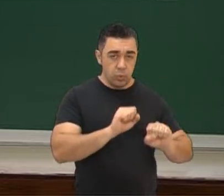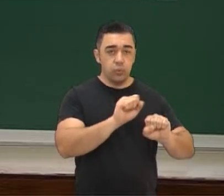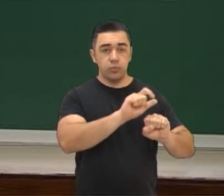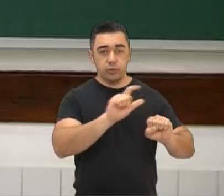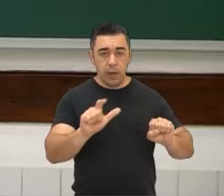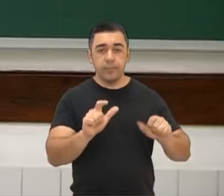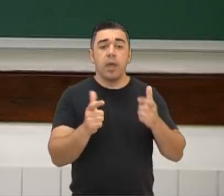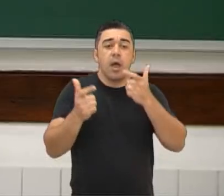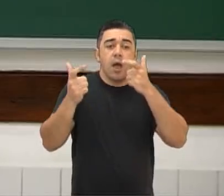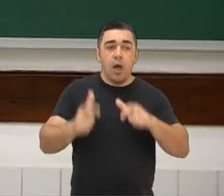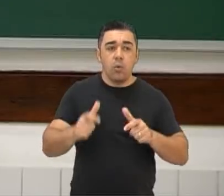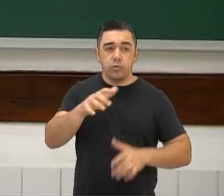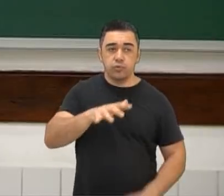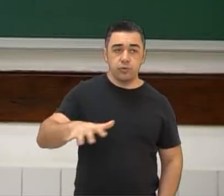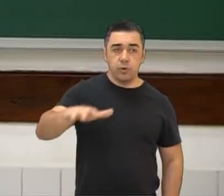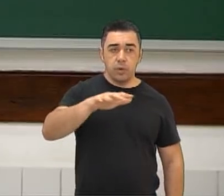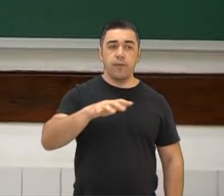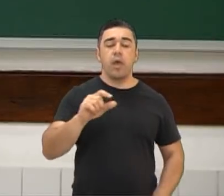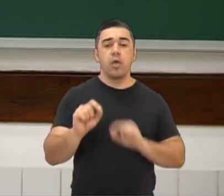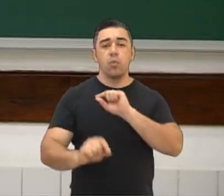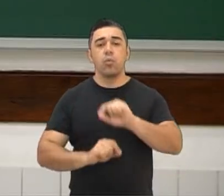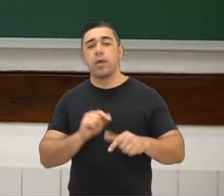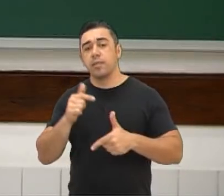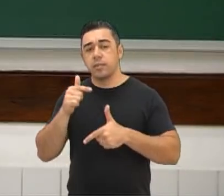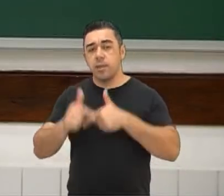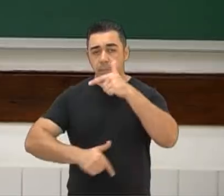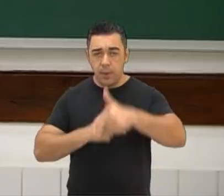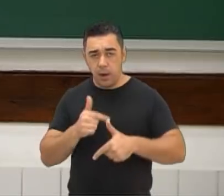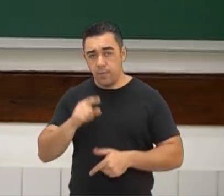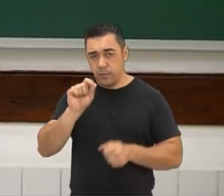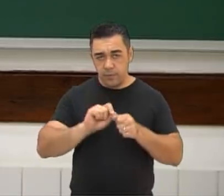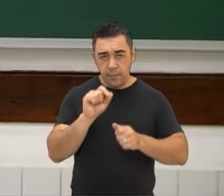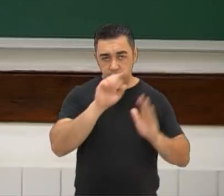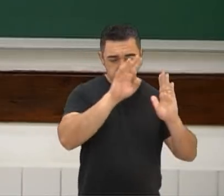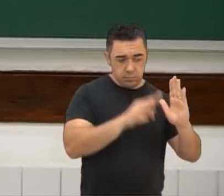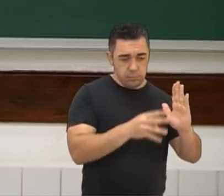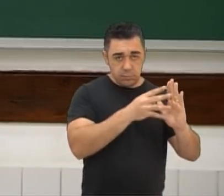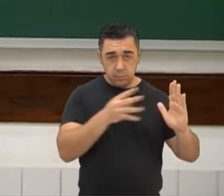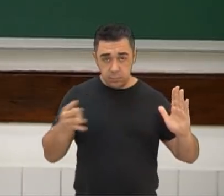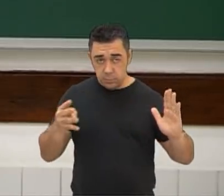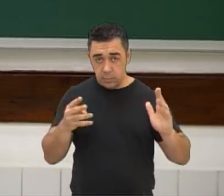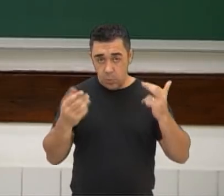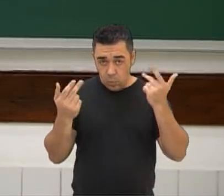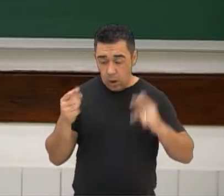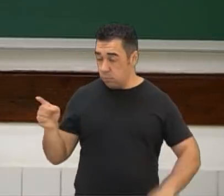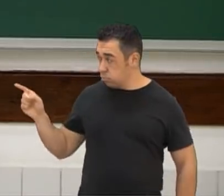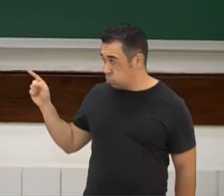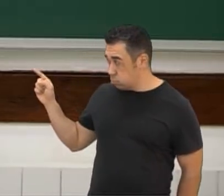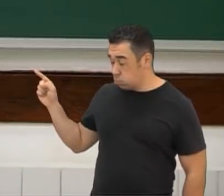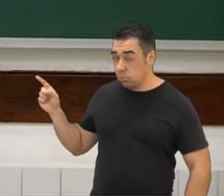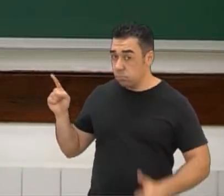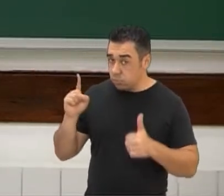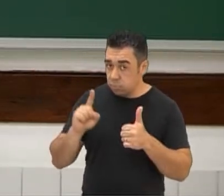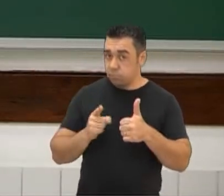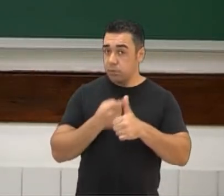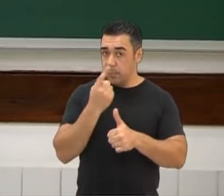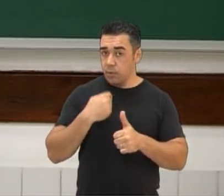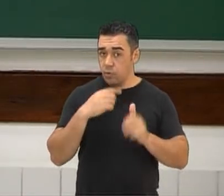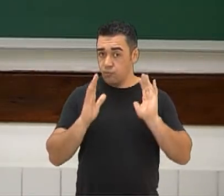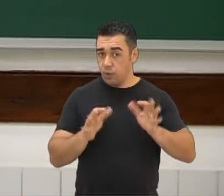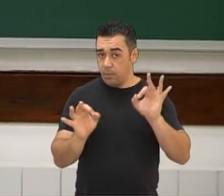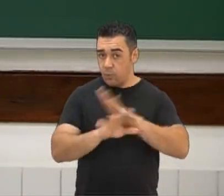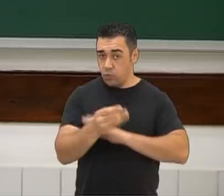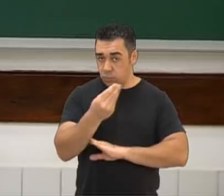localização geográfica, atividades. Então você vai fazer ali certinho. Então eu já montei a primeira parte da tabela